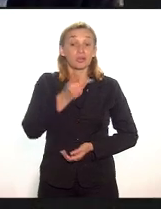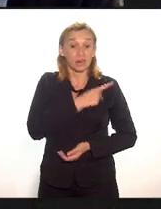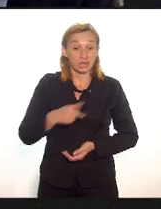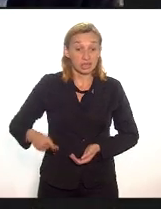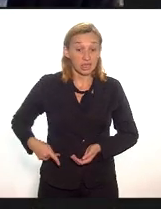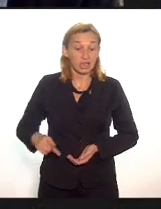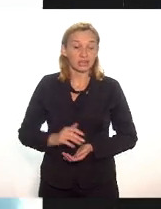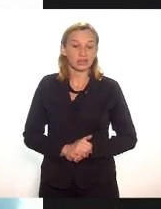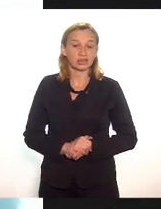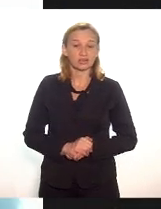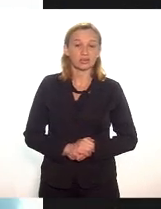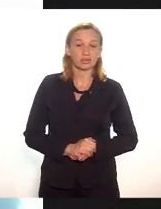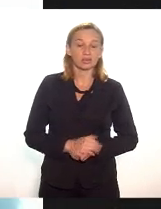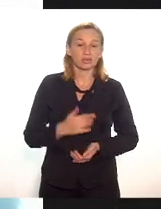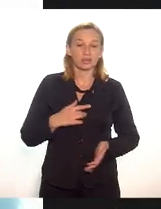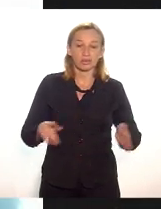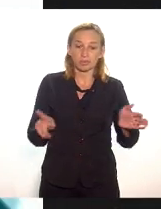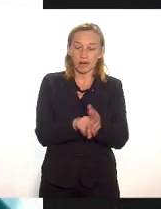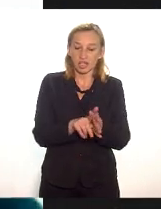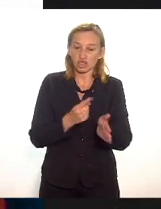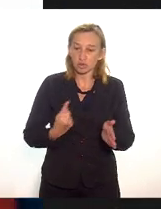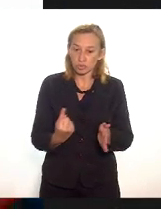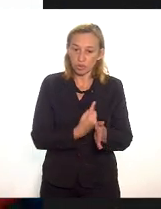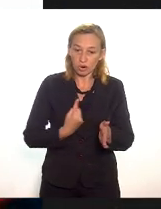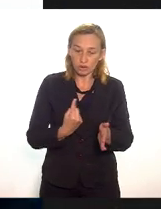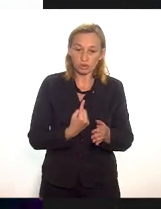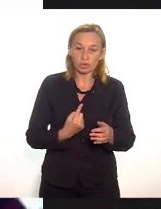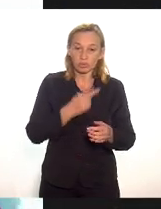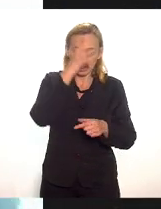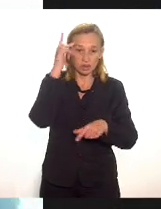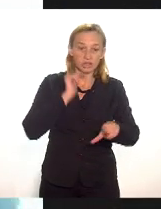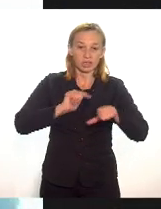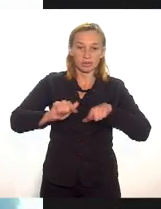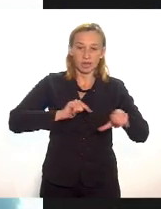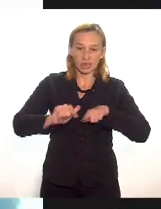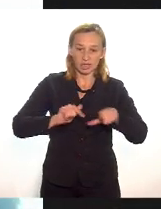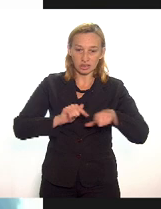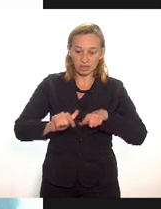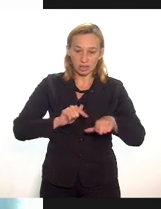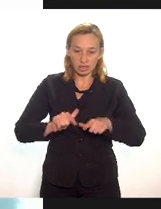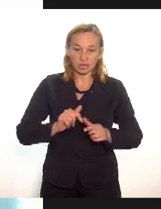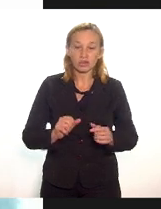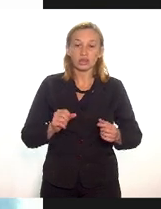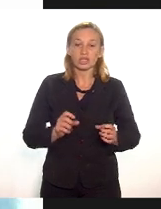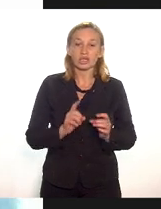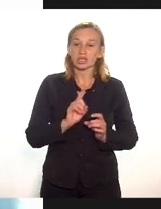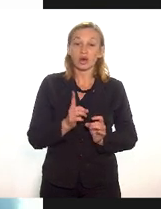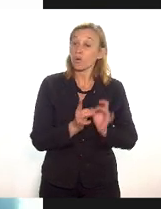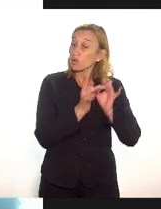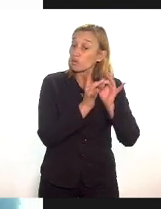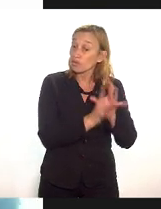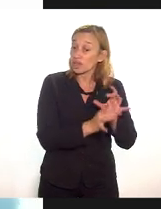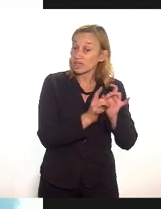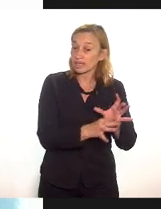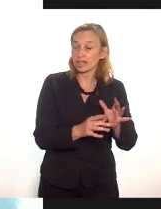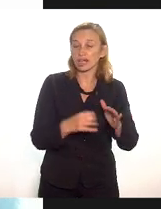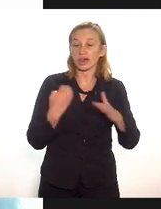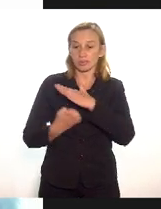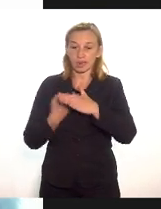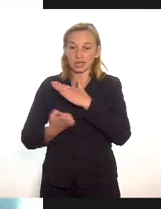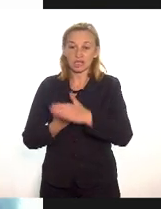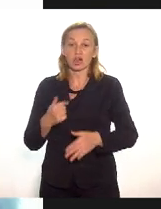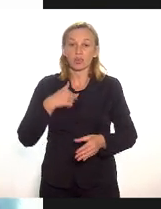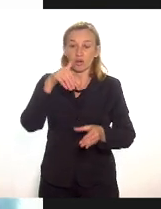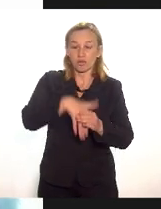Presidente, o meu partido, o nosso partido, o Partido dos Trabalhadores, vem lutando contra essa privatização da SEDAI há muitos anos. Então,